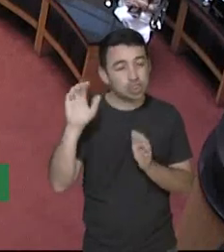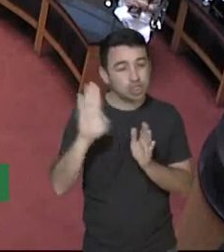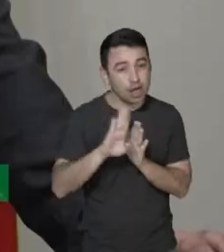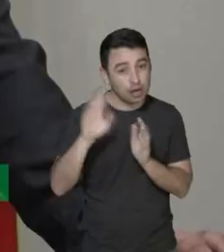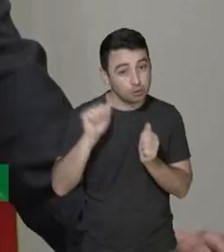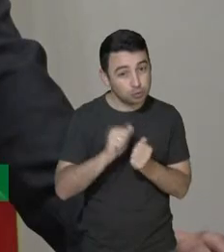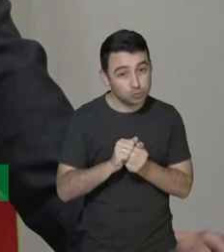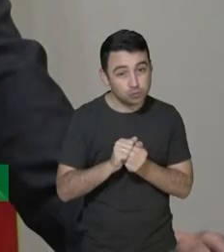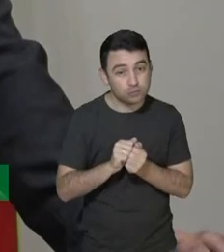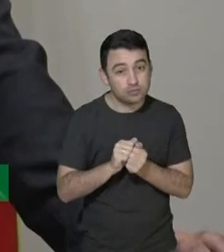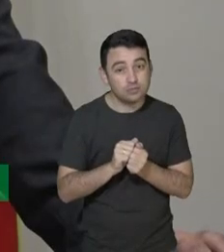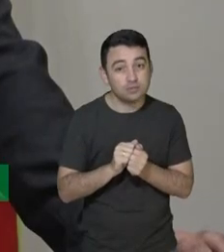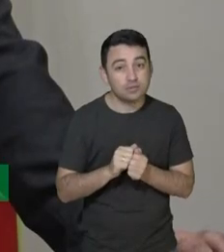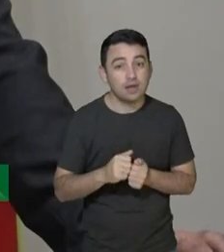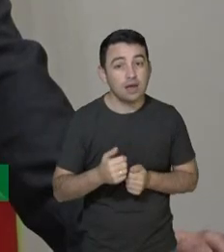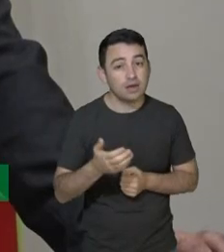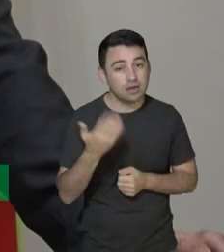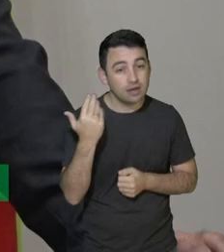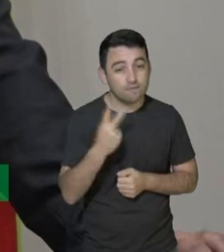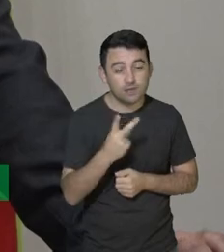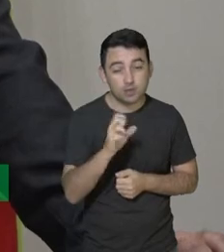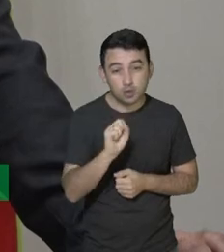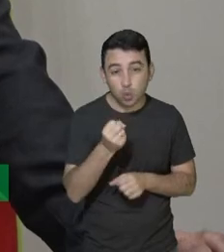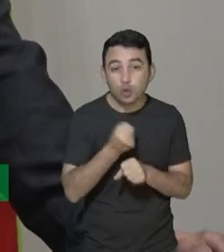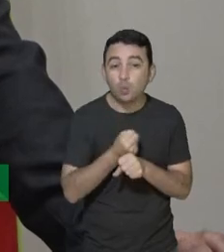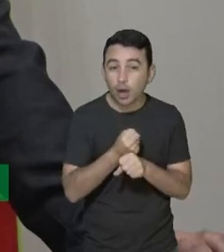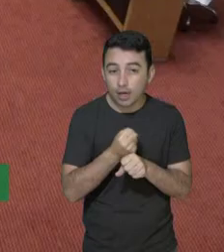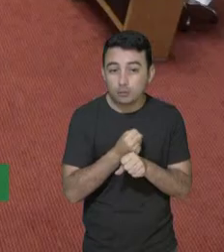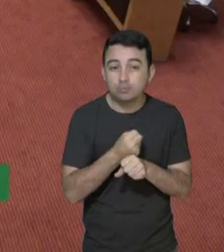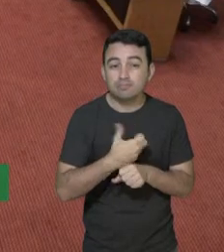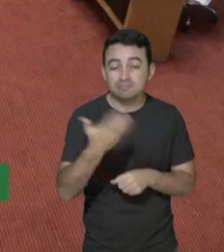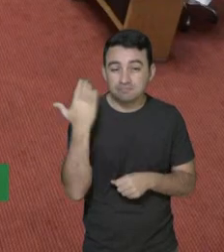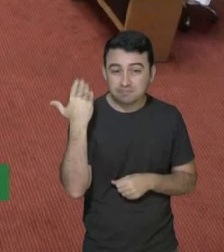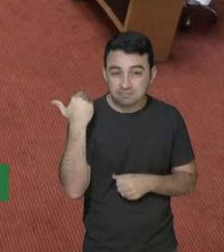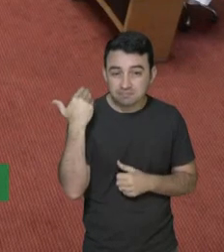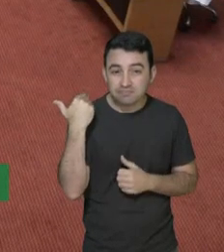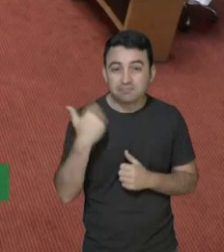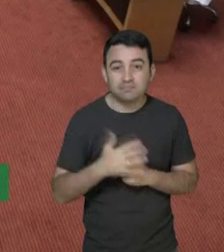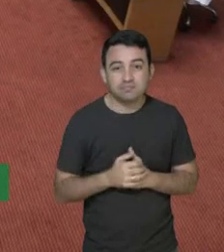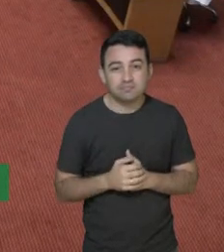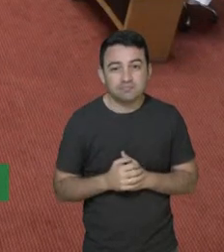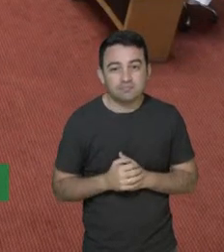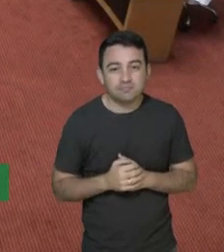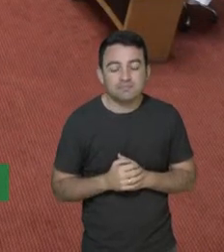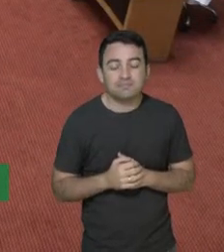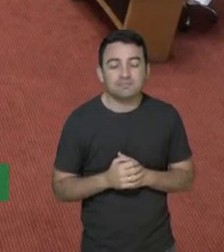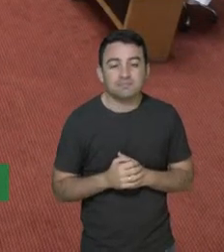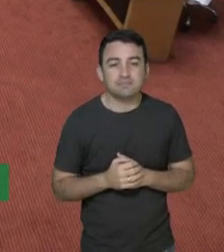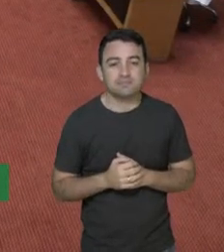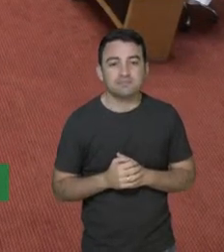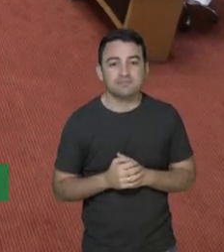há 28 anos atrás. 28 anos.